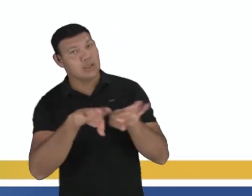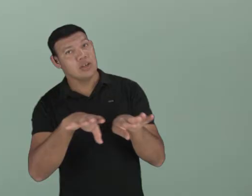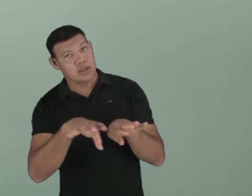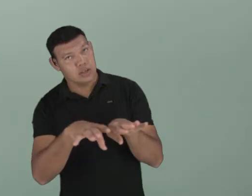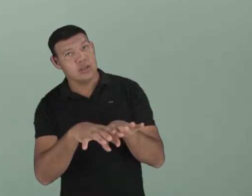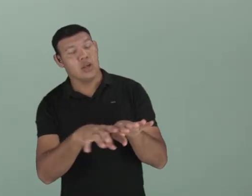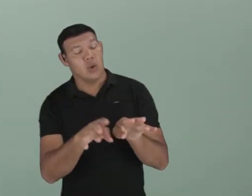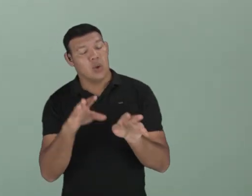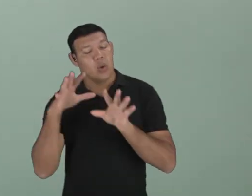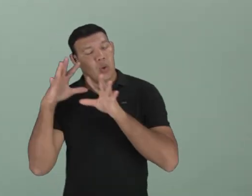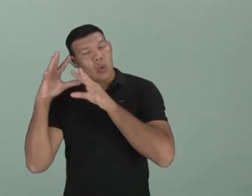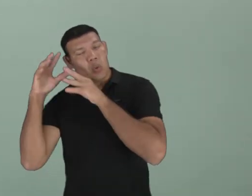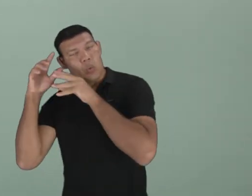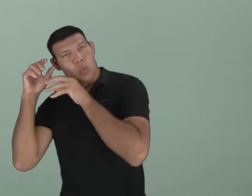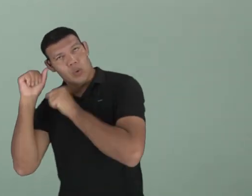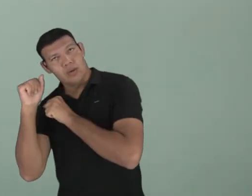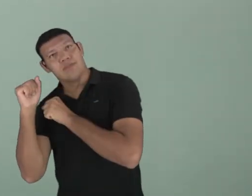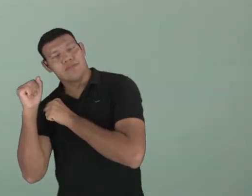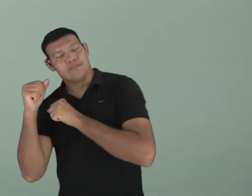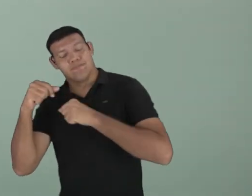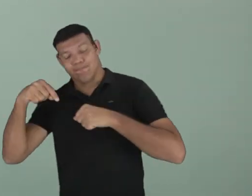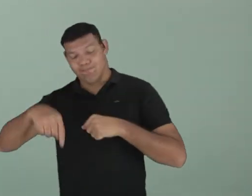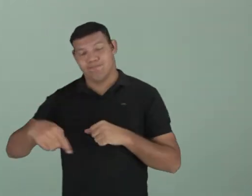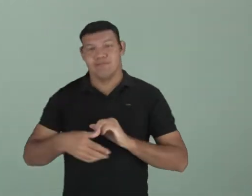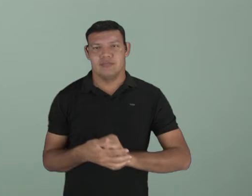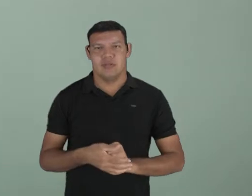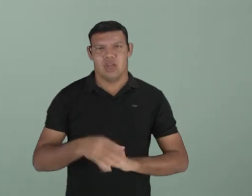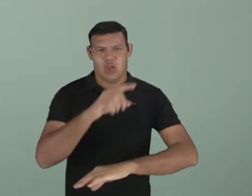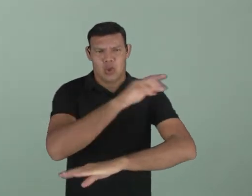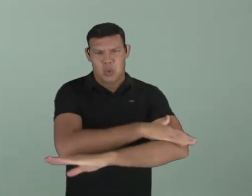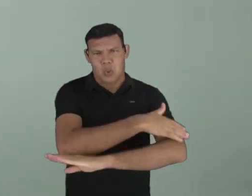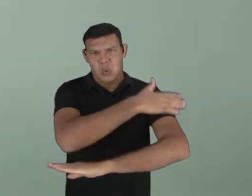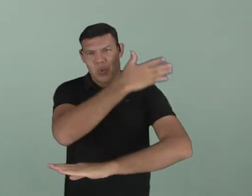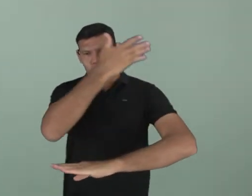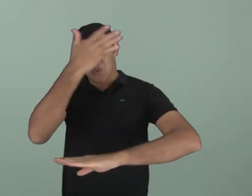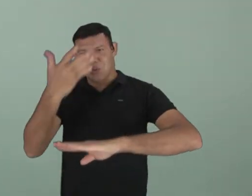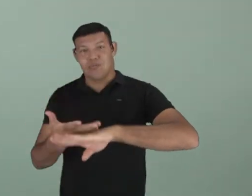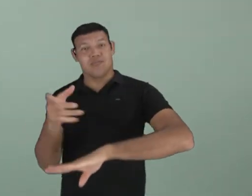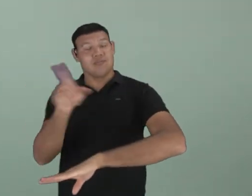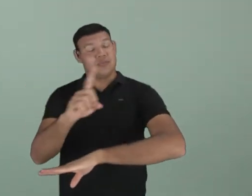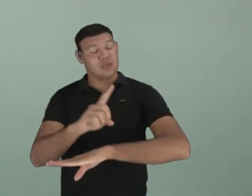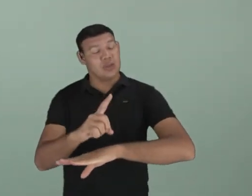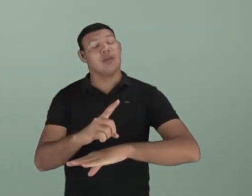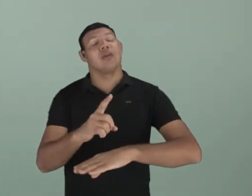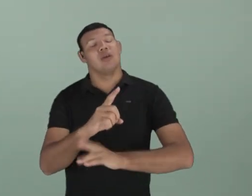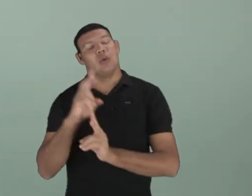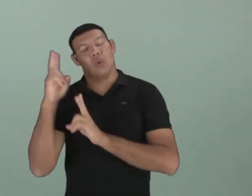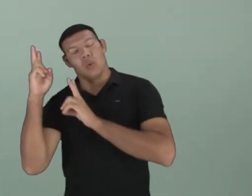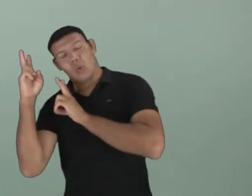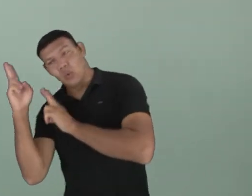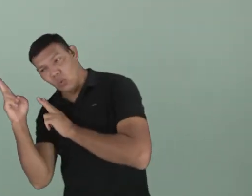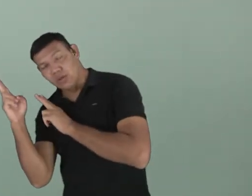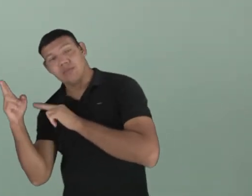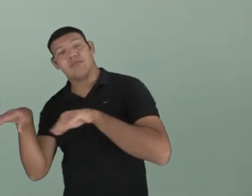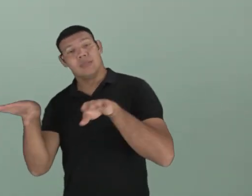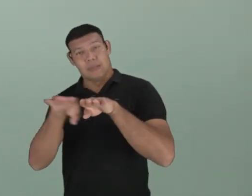não só vou ficar, mas eu também irei dormir. Não vou passar só o dia inteiro, mas também dormirei por